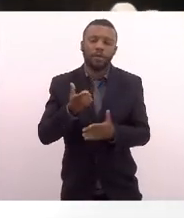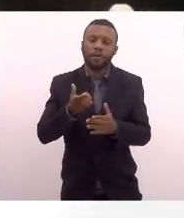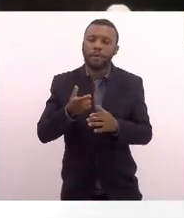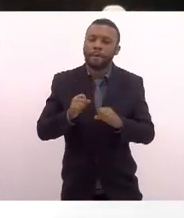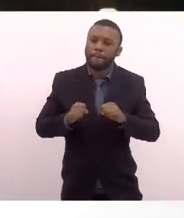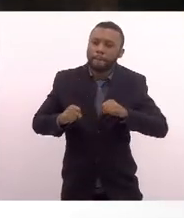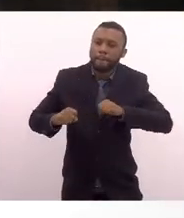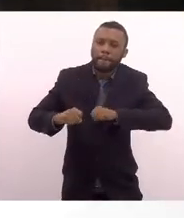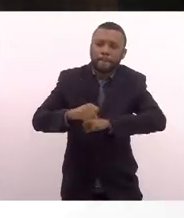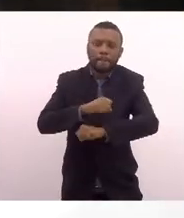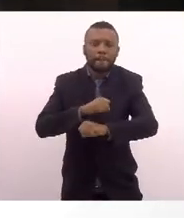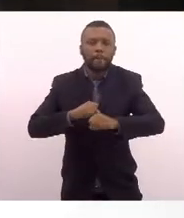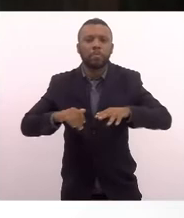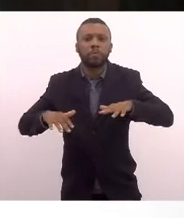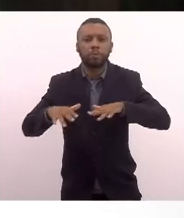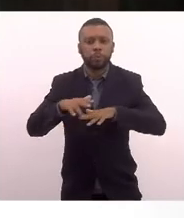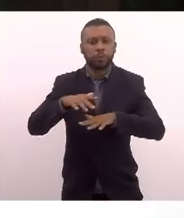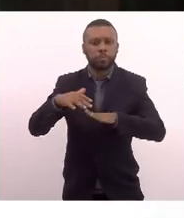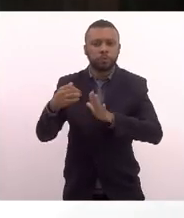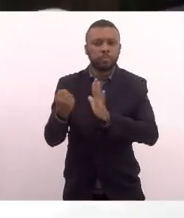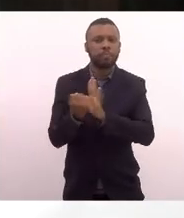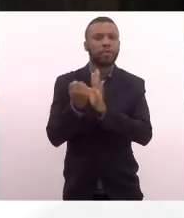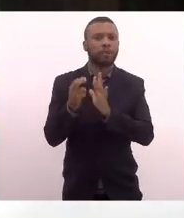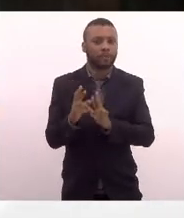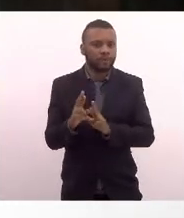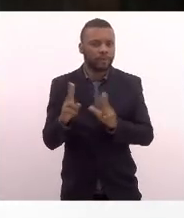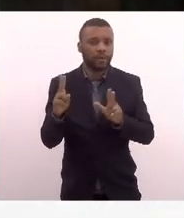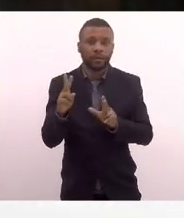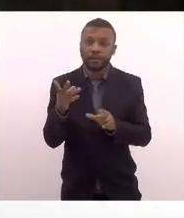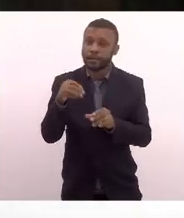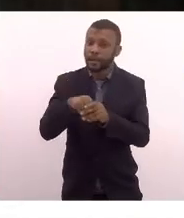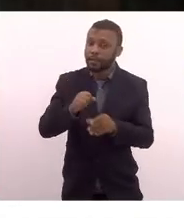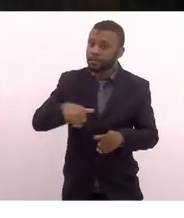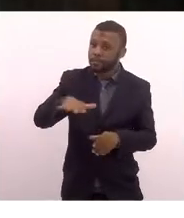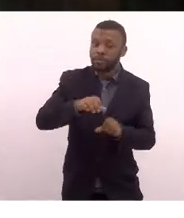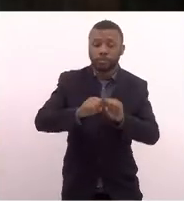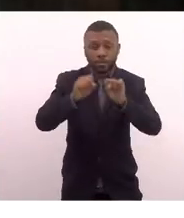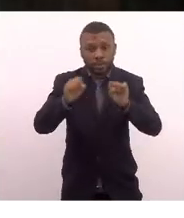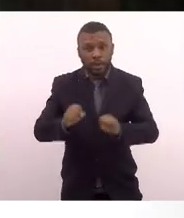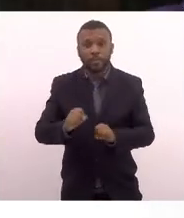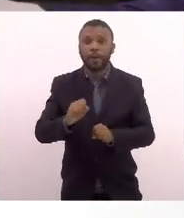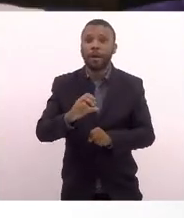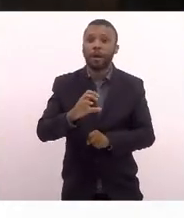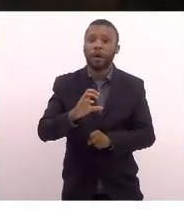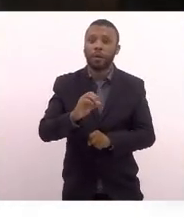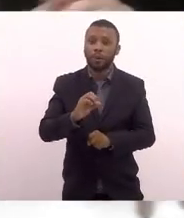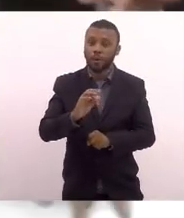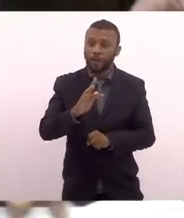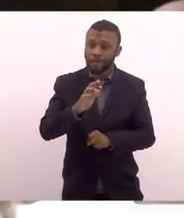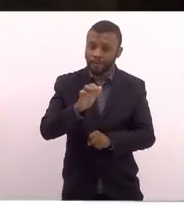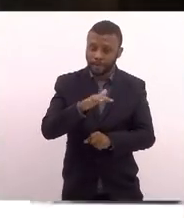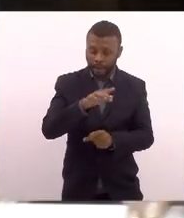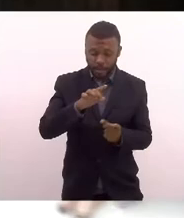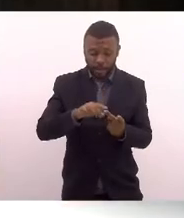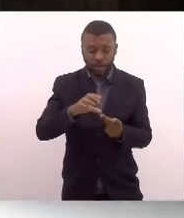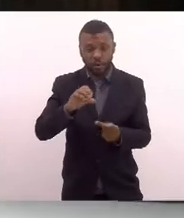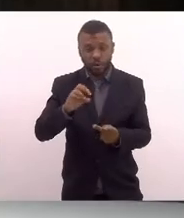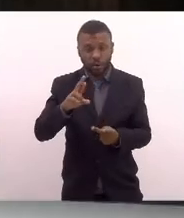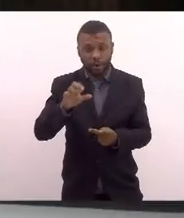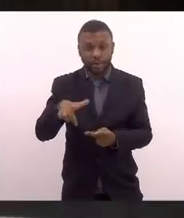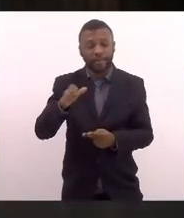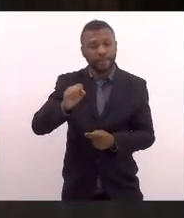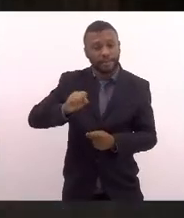movimento totalmente diferenciado no contexto do sistema COFEM-COREM. Então, viva Marcos e Edma, lutaremos